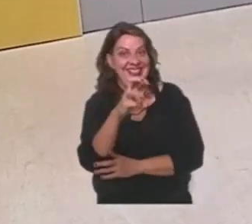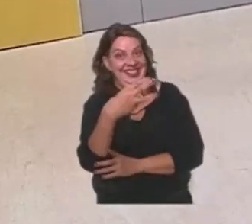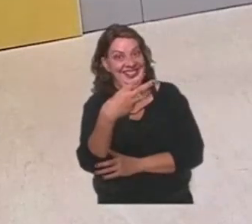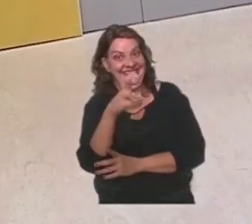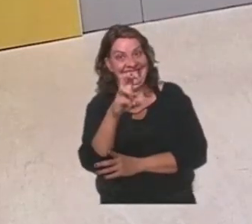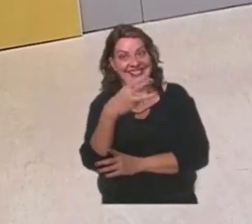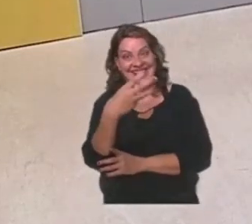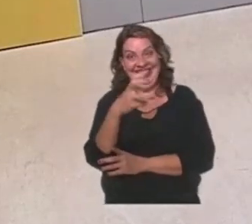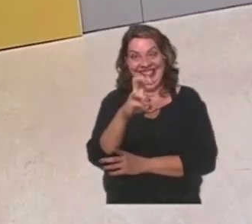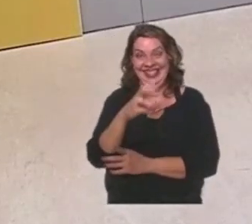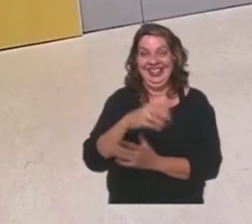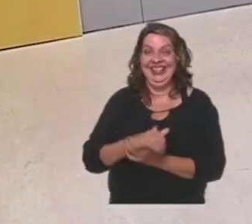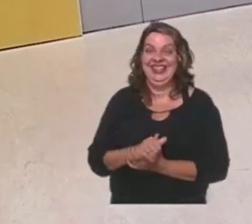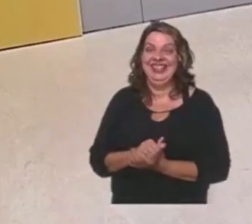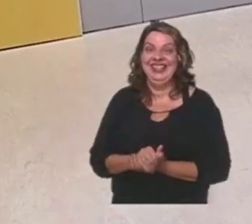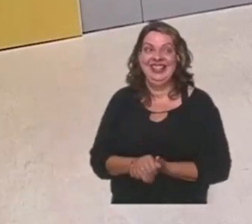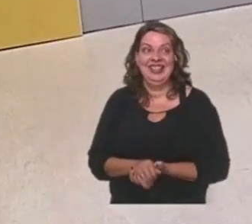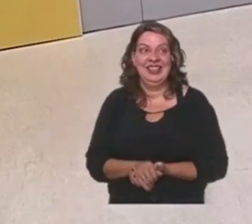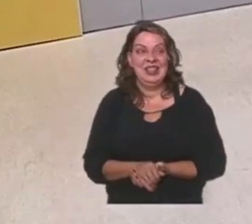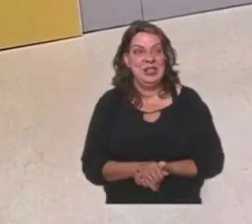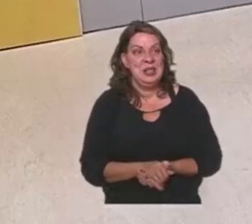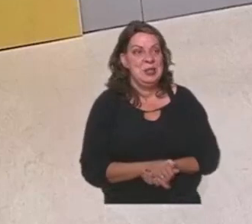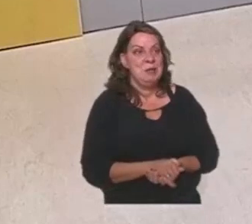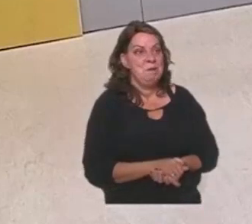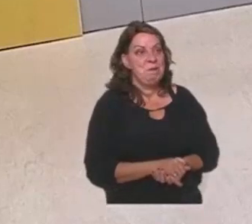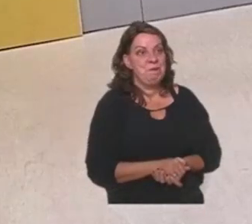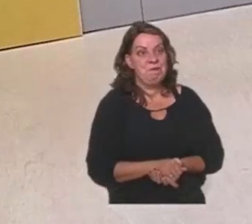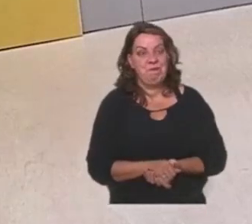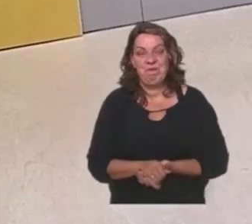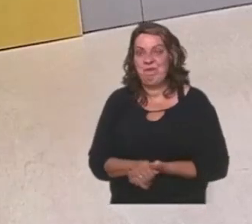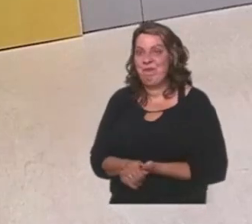35 chegando, 35.